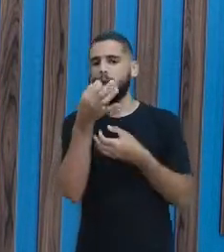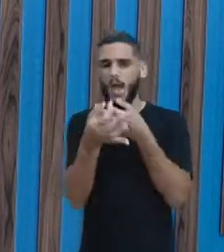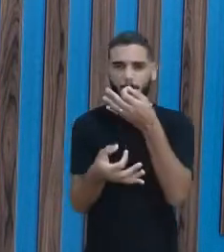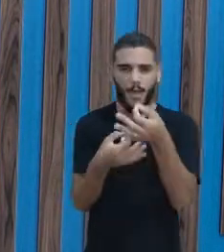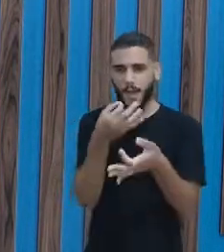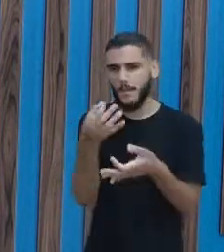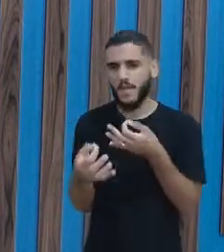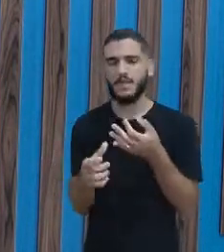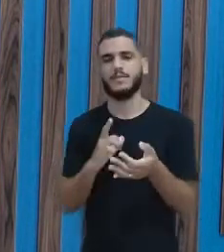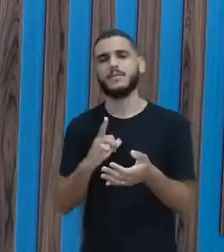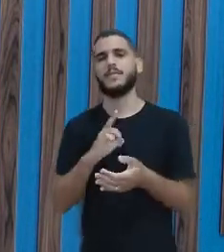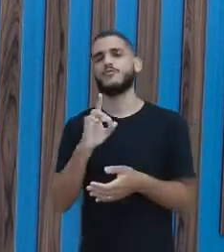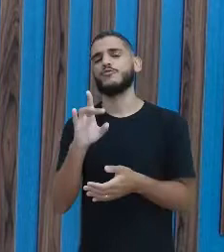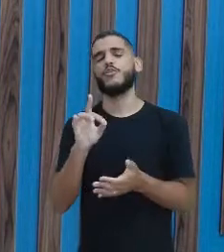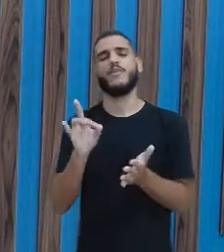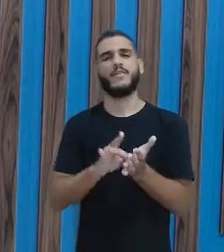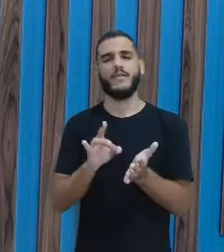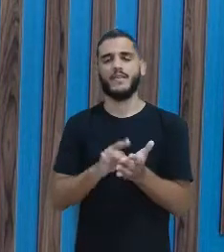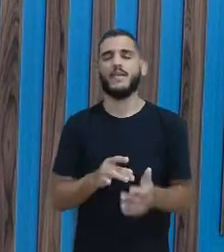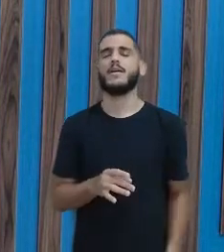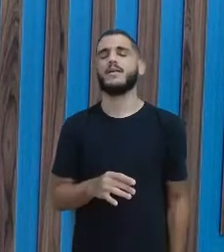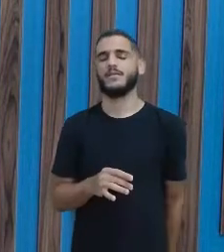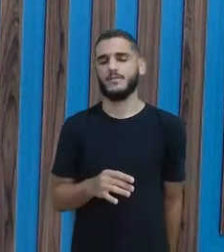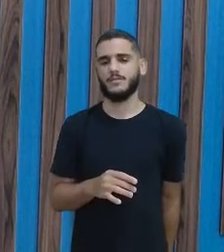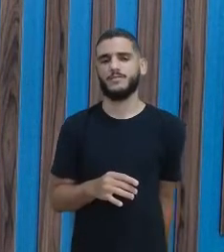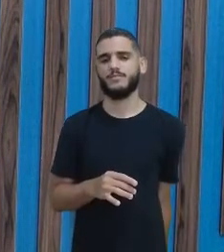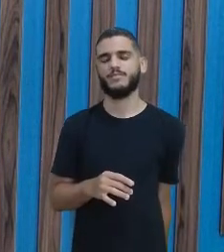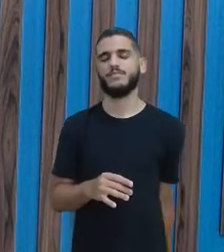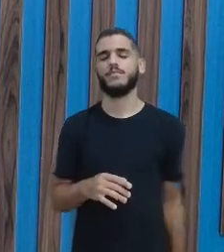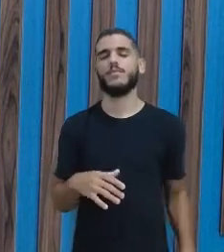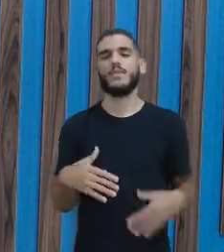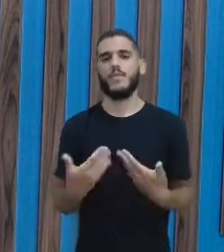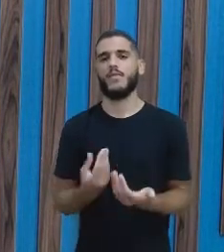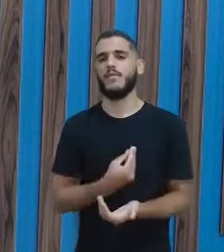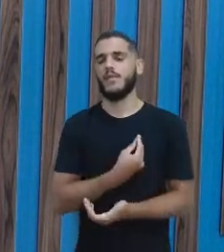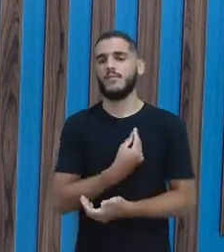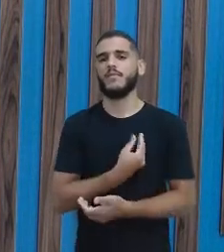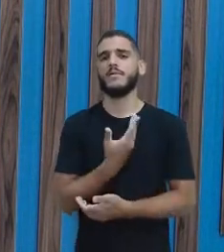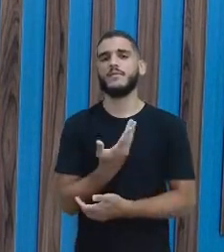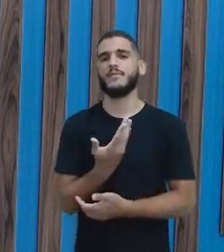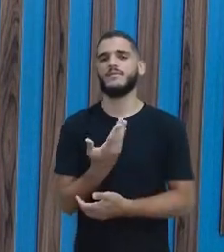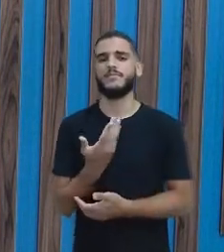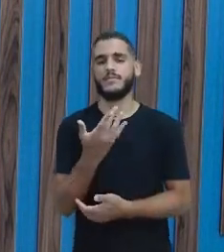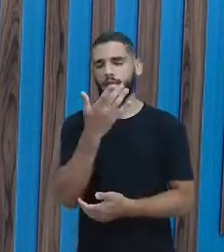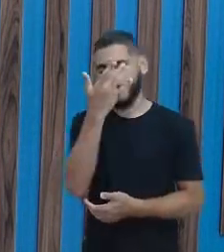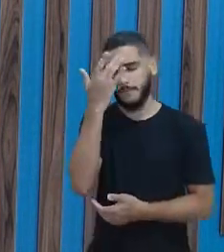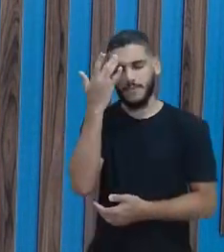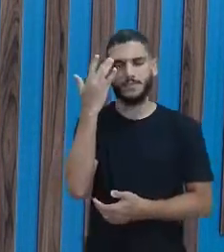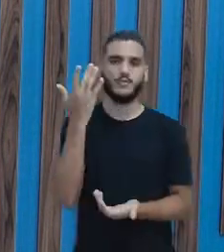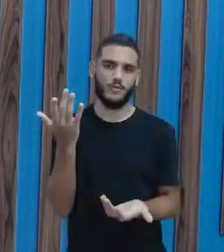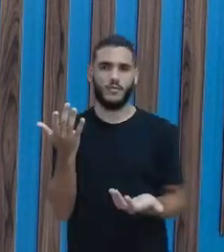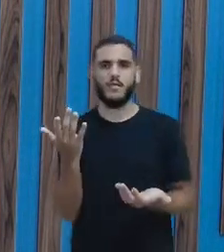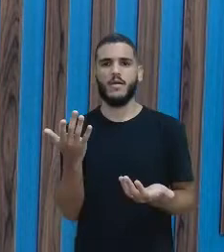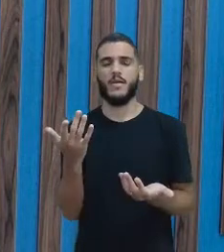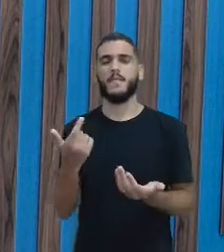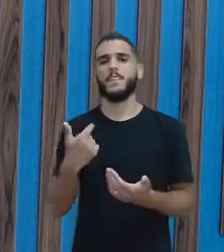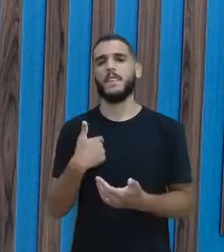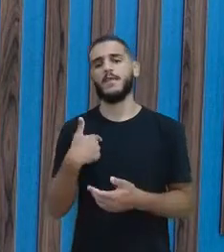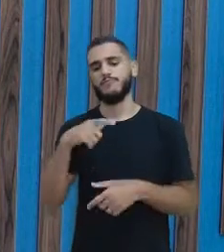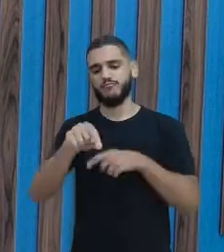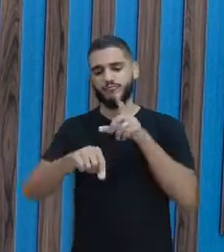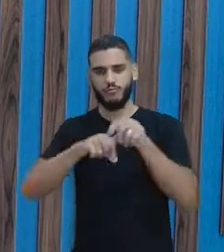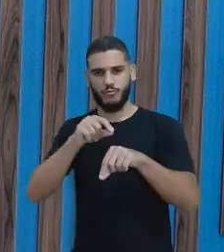comentando, trazendo fatos reais, históricos, da vida do biografado, daquele que eu